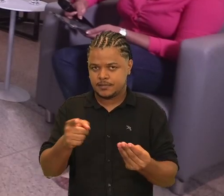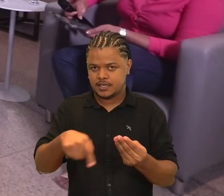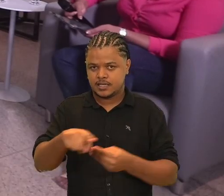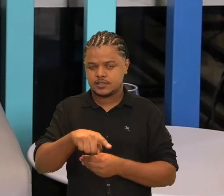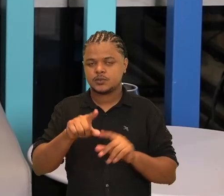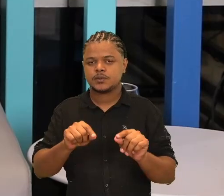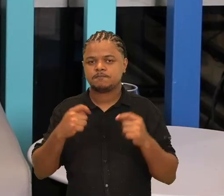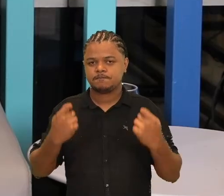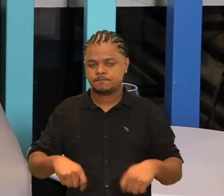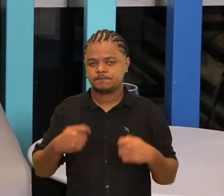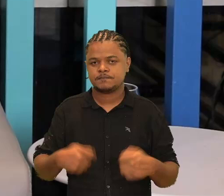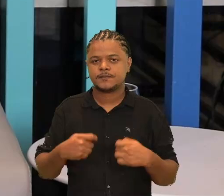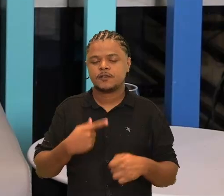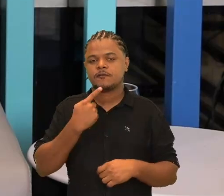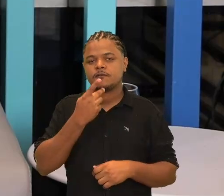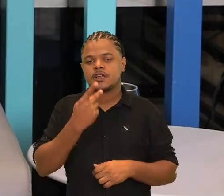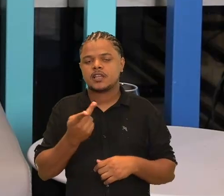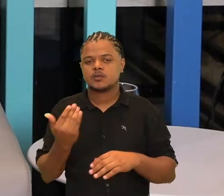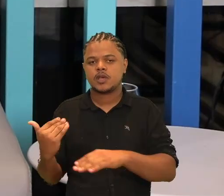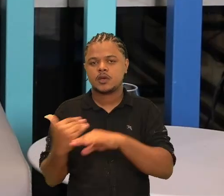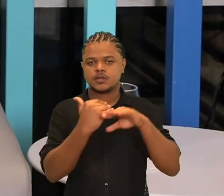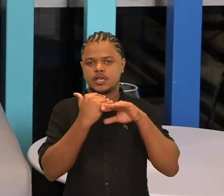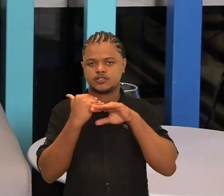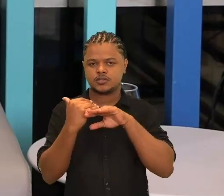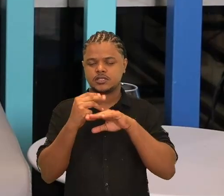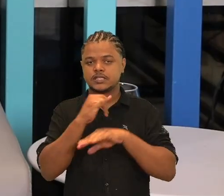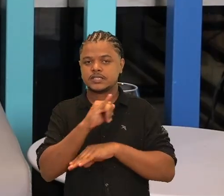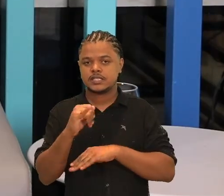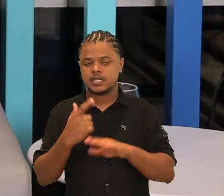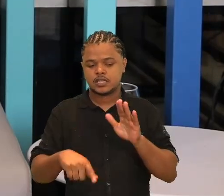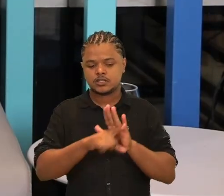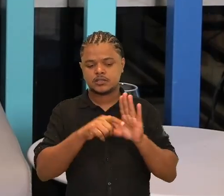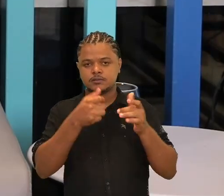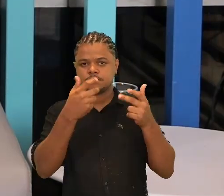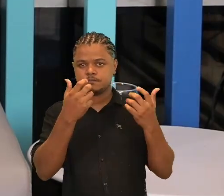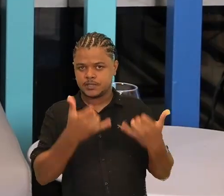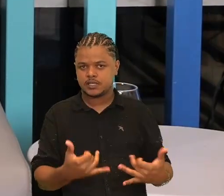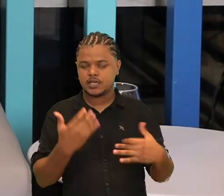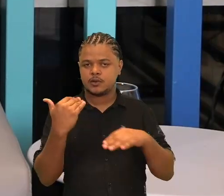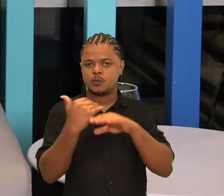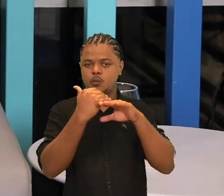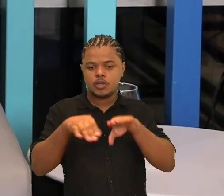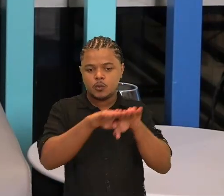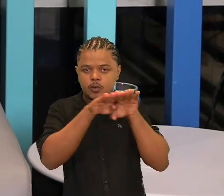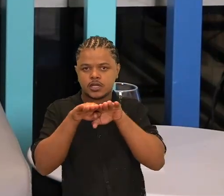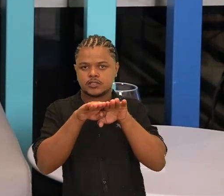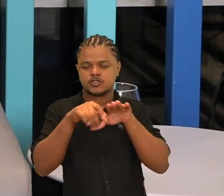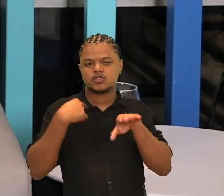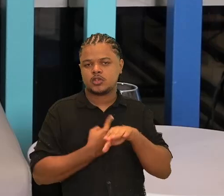tudo o que for necessário. E aí eu estou falando de equidade, porque se a legislação fala de igualdade, todos somos cidadãos de